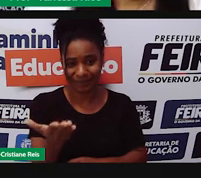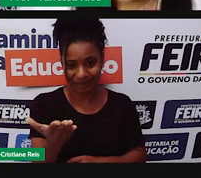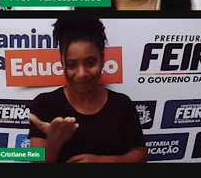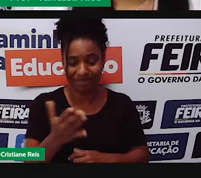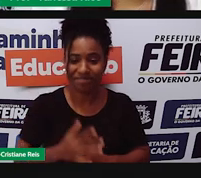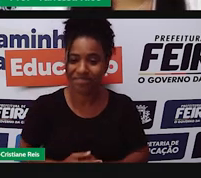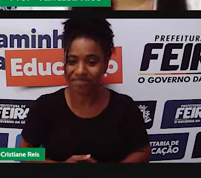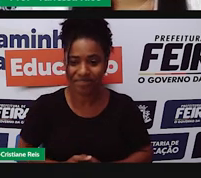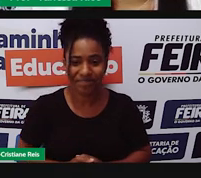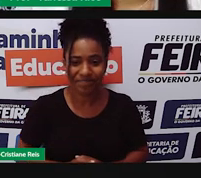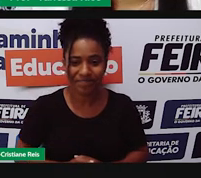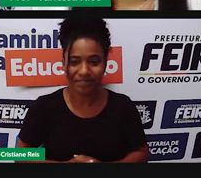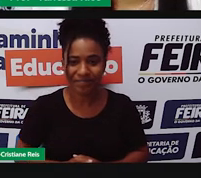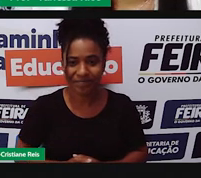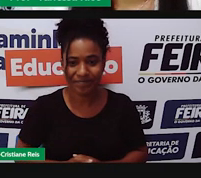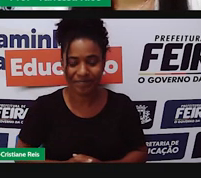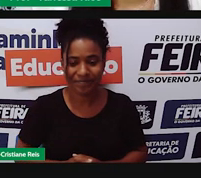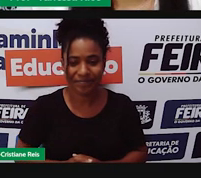existindo.